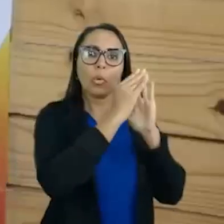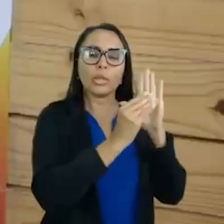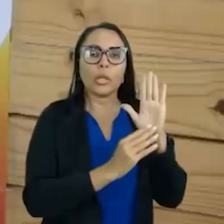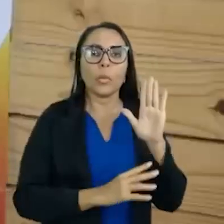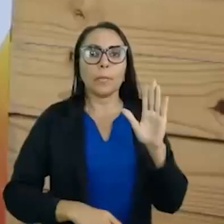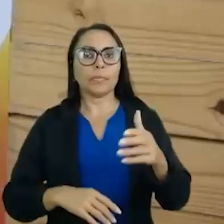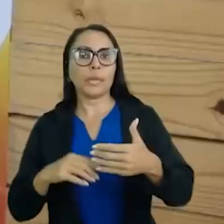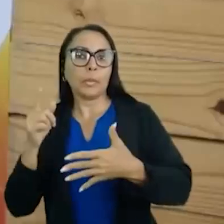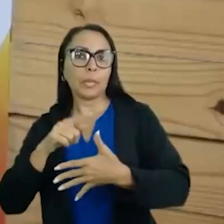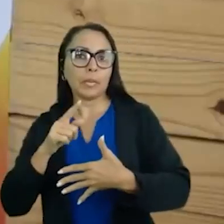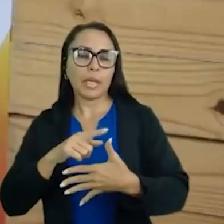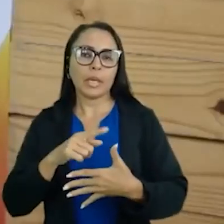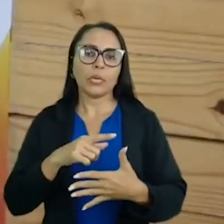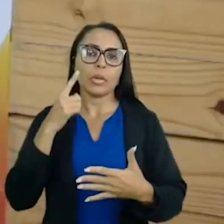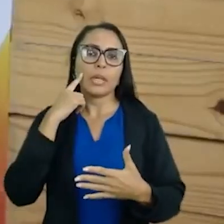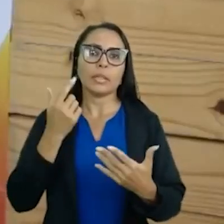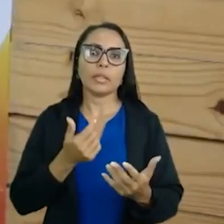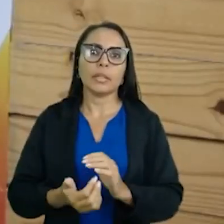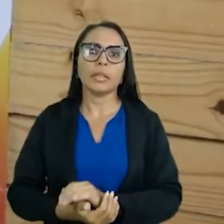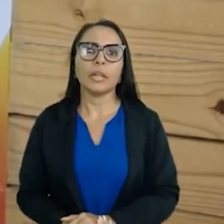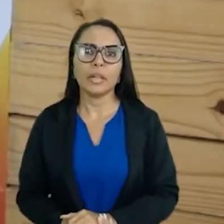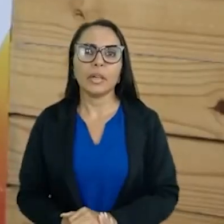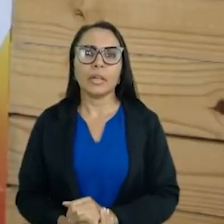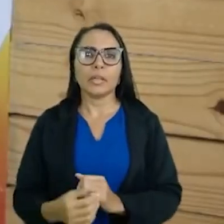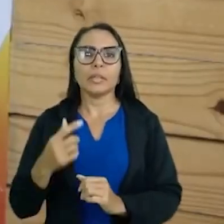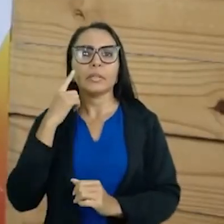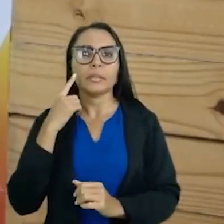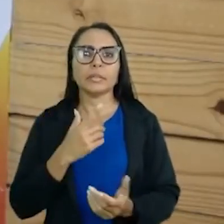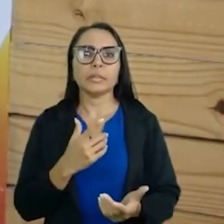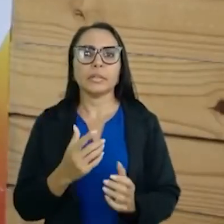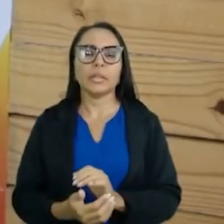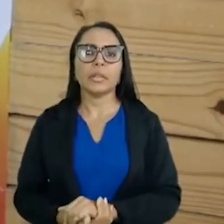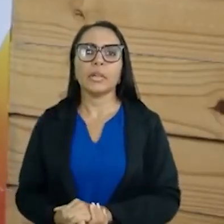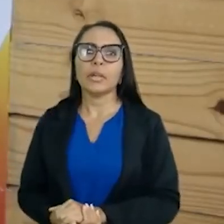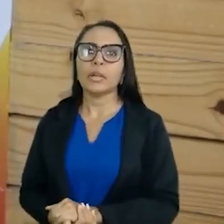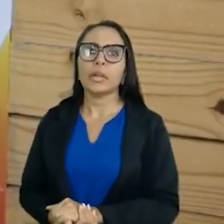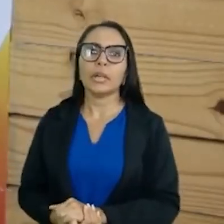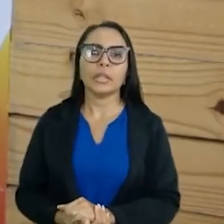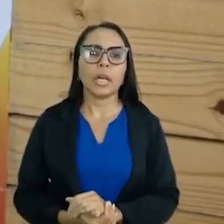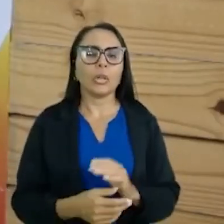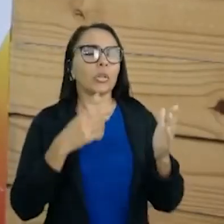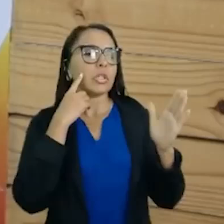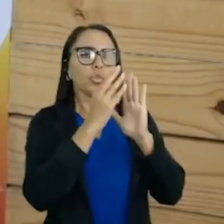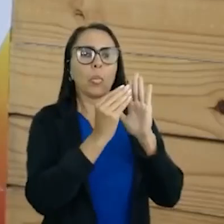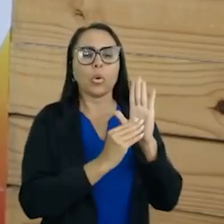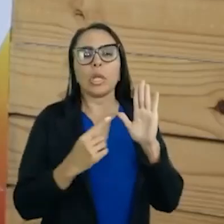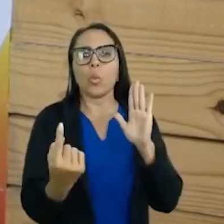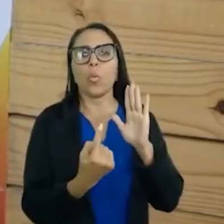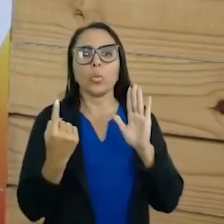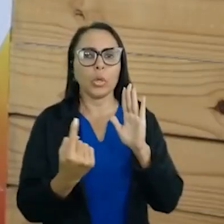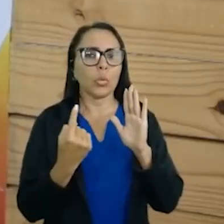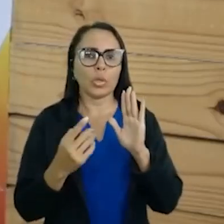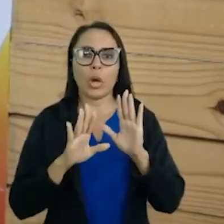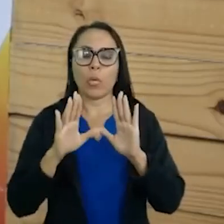realidade. Foi citado pela primeira vez pelo filósofo americano Charles Sanders Peirce, e não existe um modelo único mental para determinado estado das coisas.